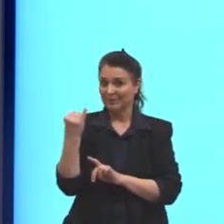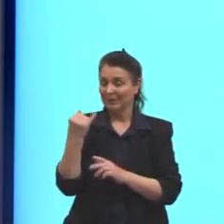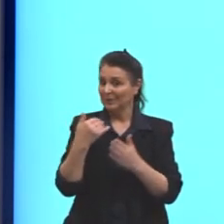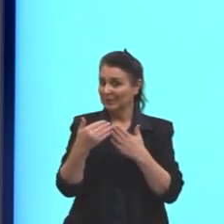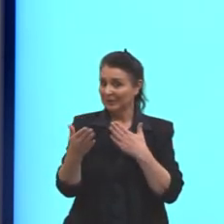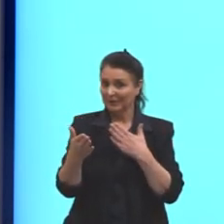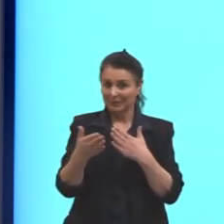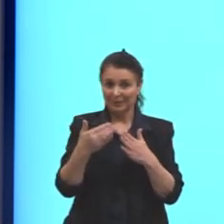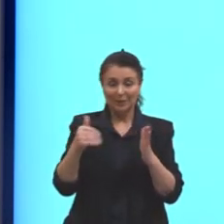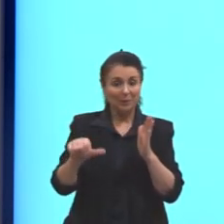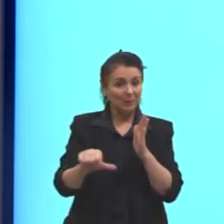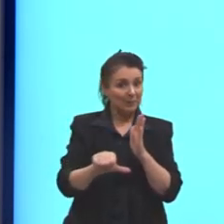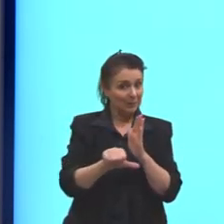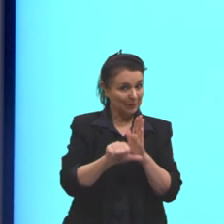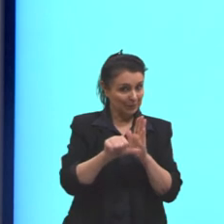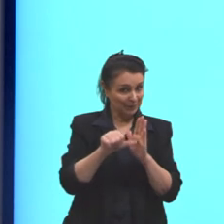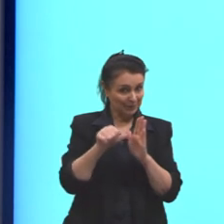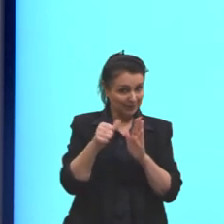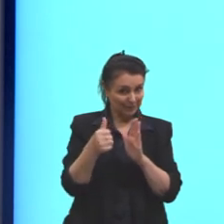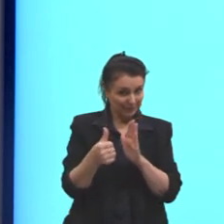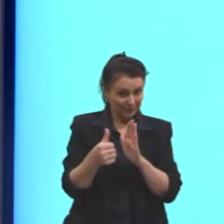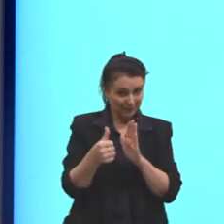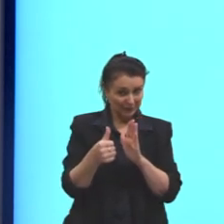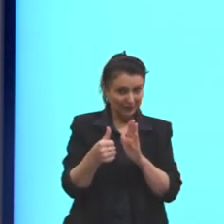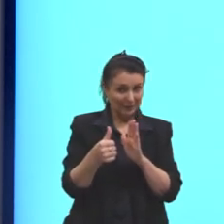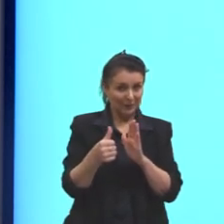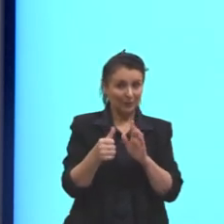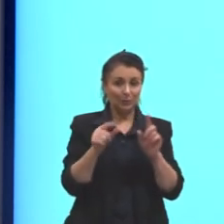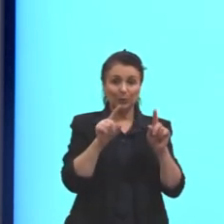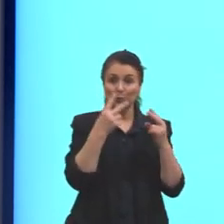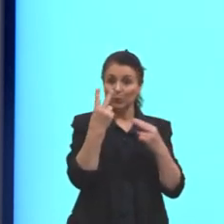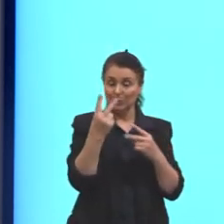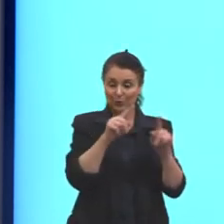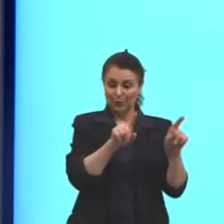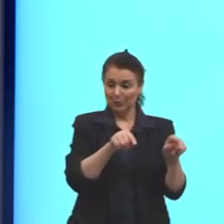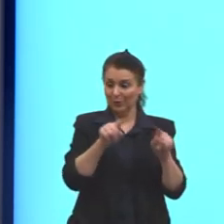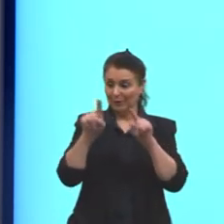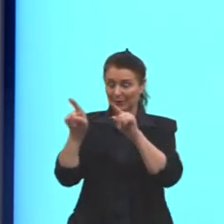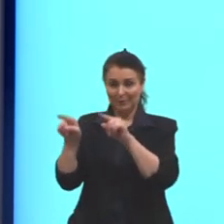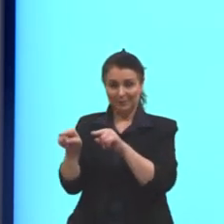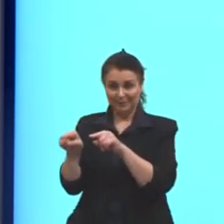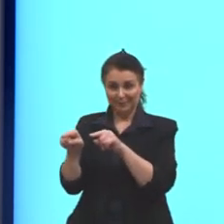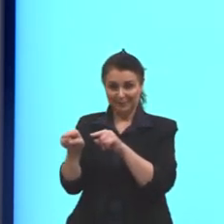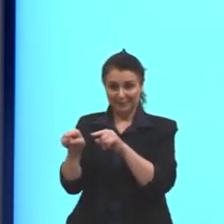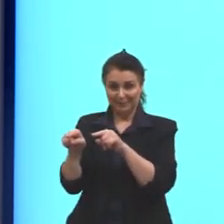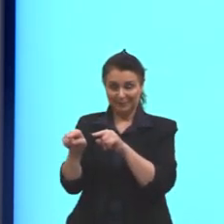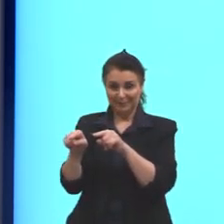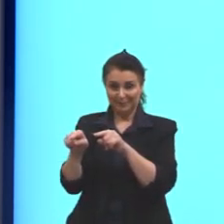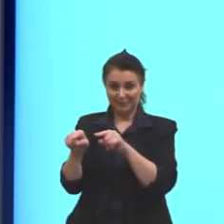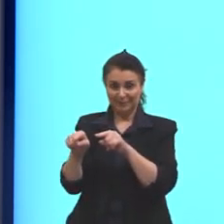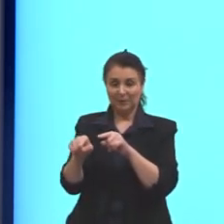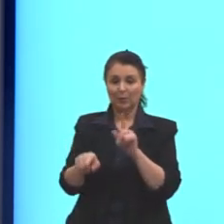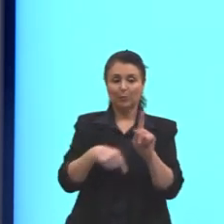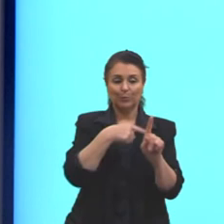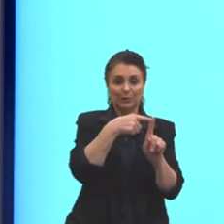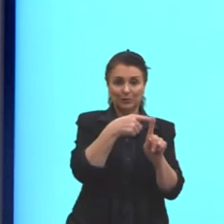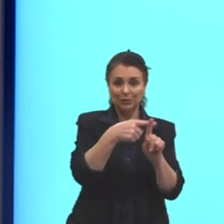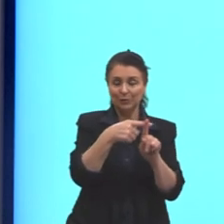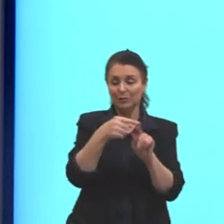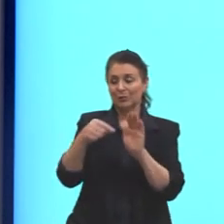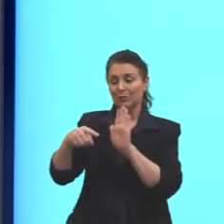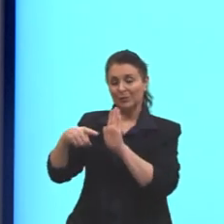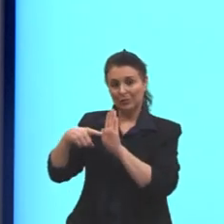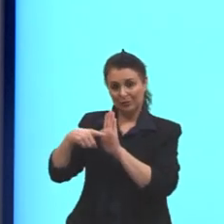colocar primeiro termo nos dois parênteses e o segundo termo tá sendo um positivo e outro